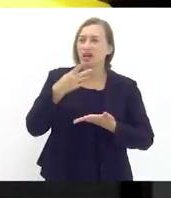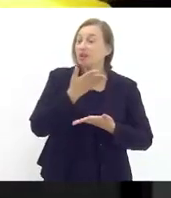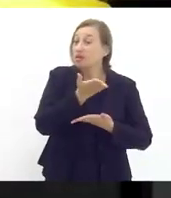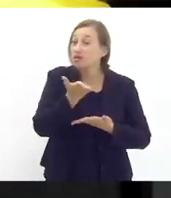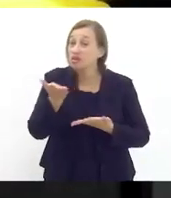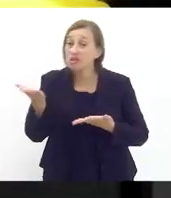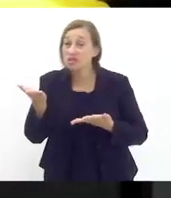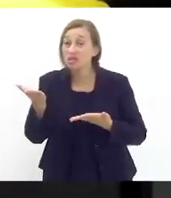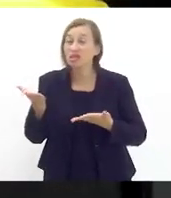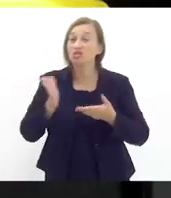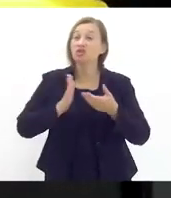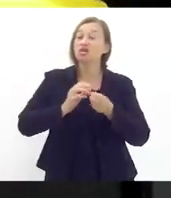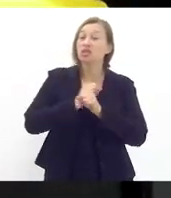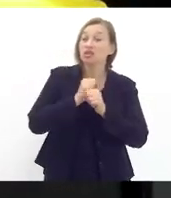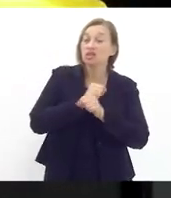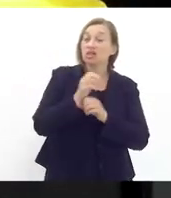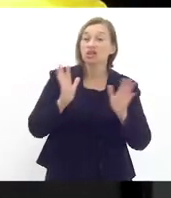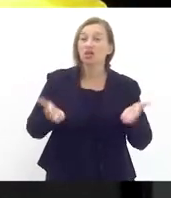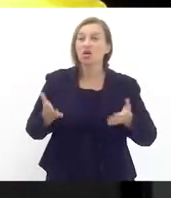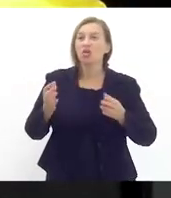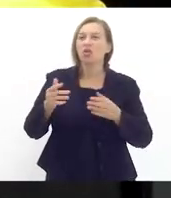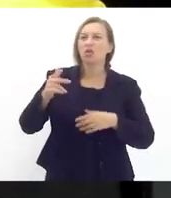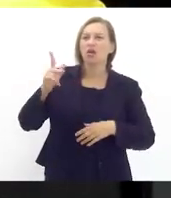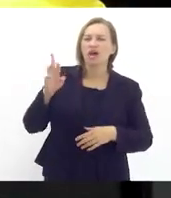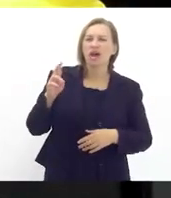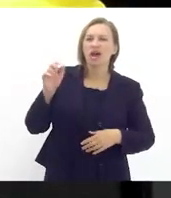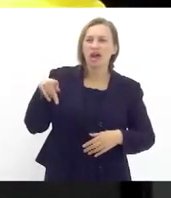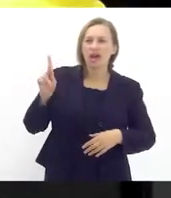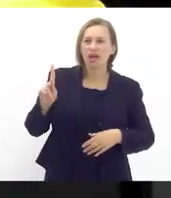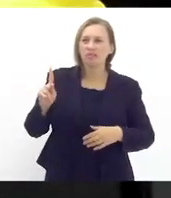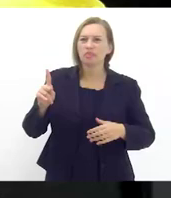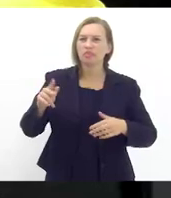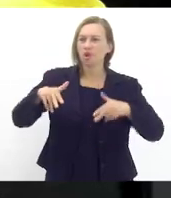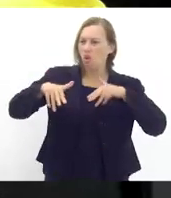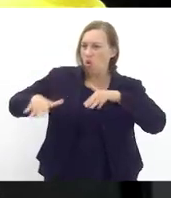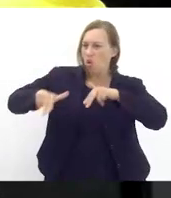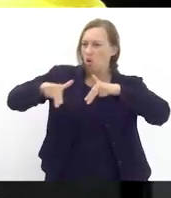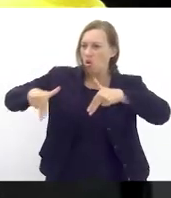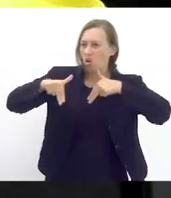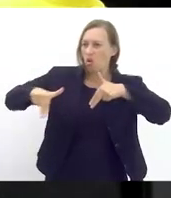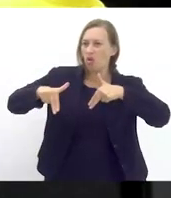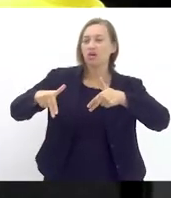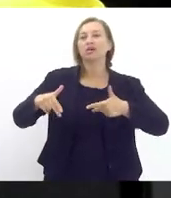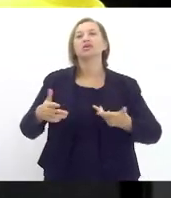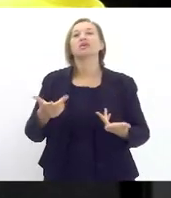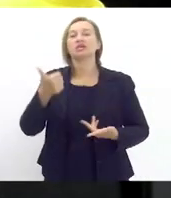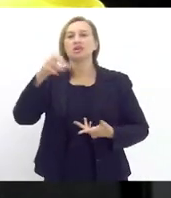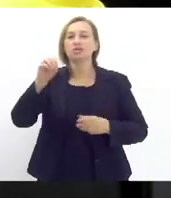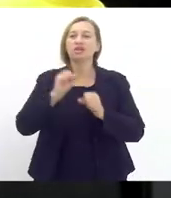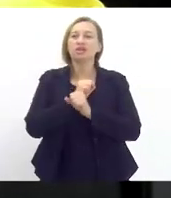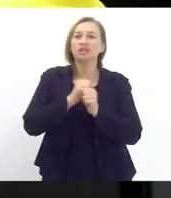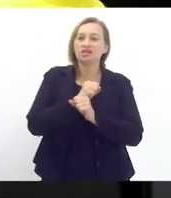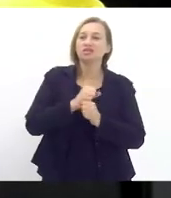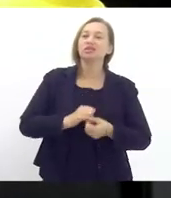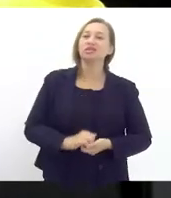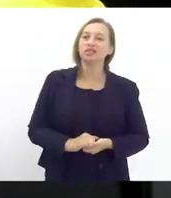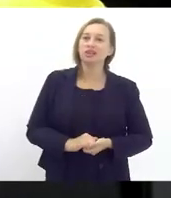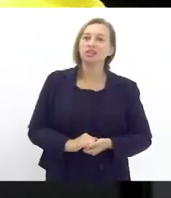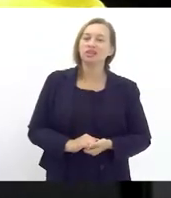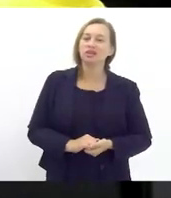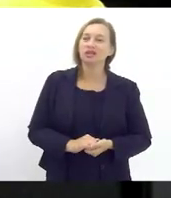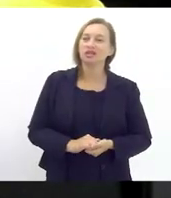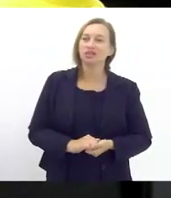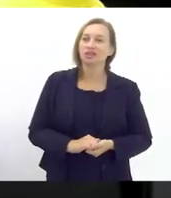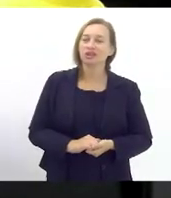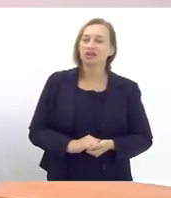vocês que este ano o rap faz 50 anos de hip hop nós estamos indo a todos uma